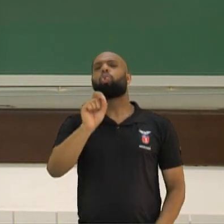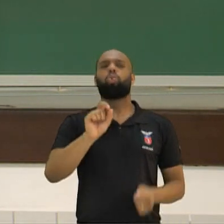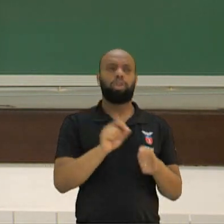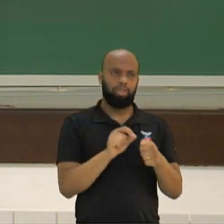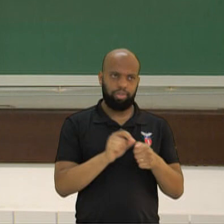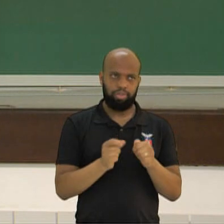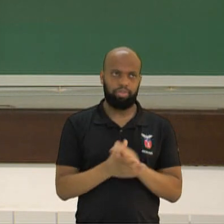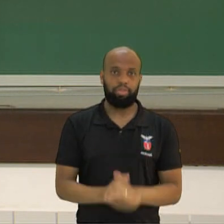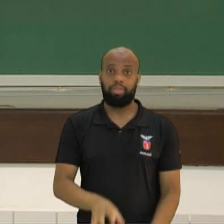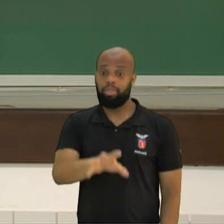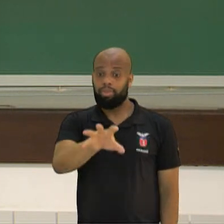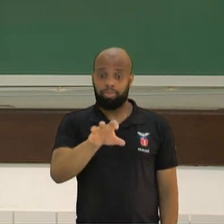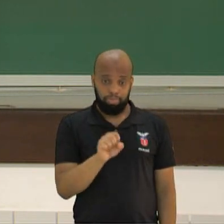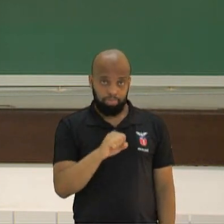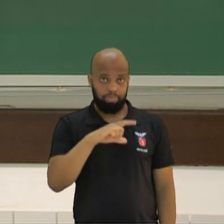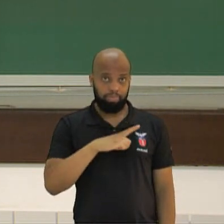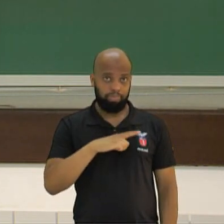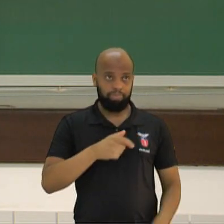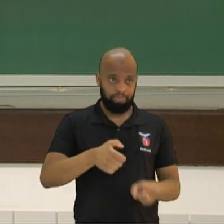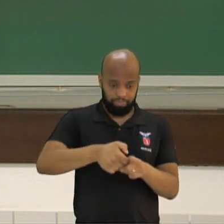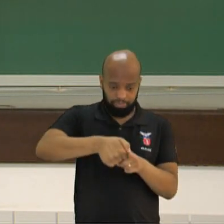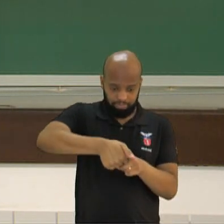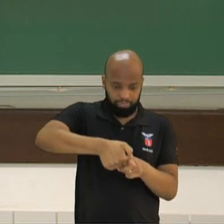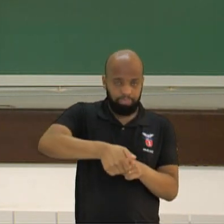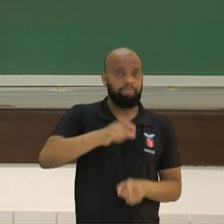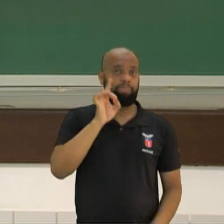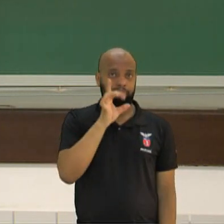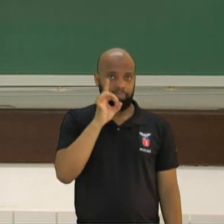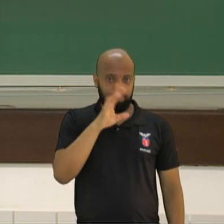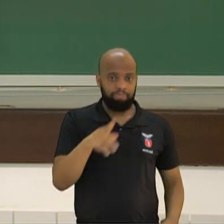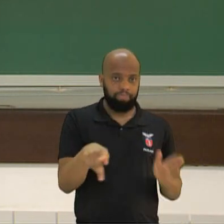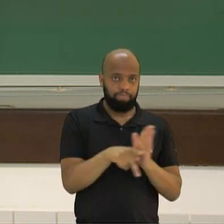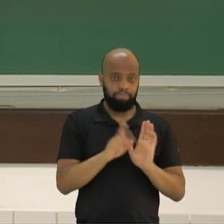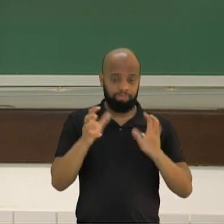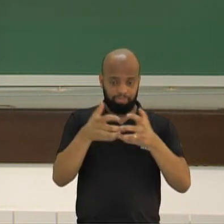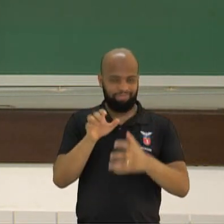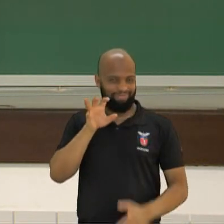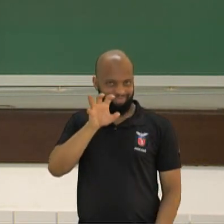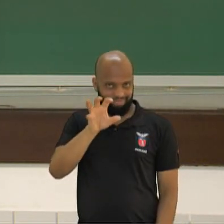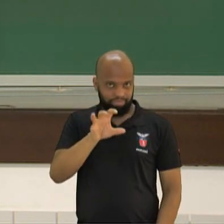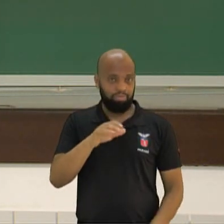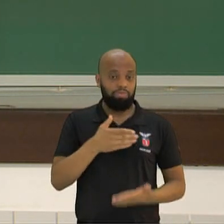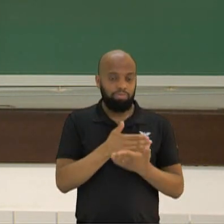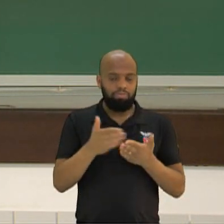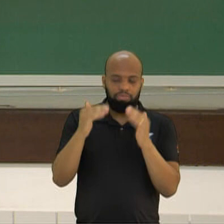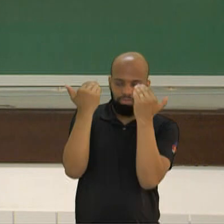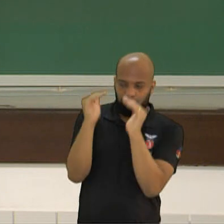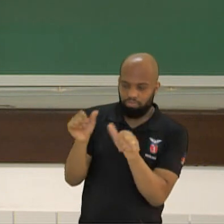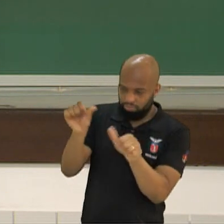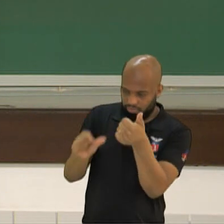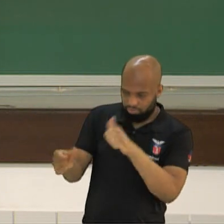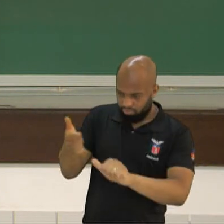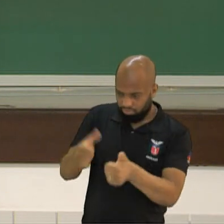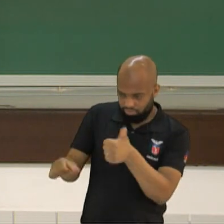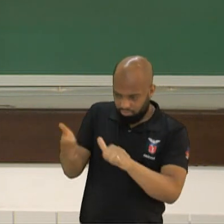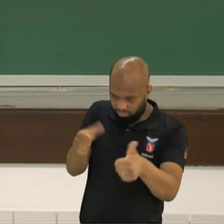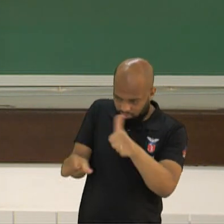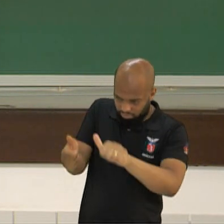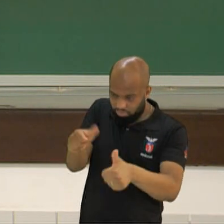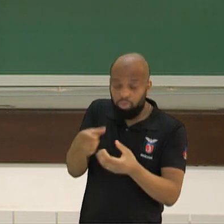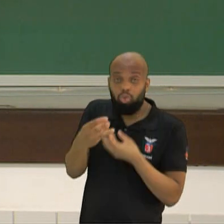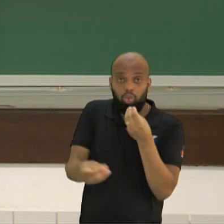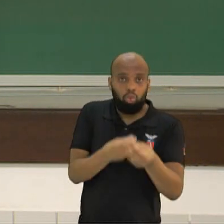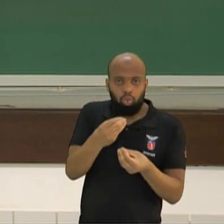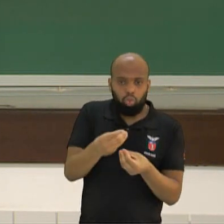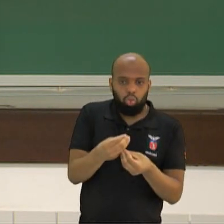então? Ele pegou ervilhas dessa espécie, começou a analisar como que elas se